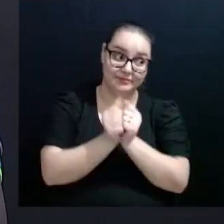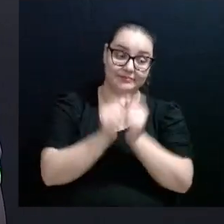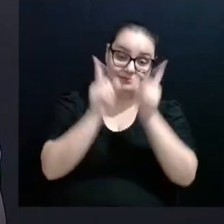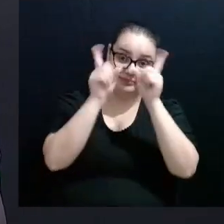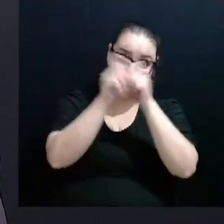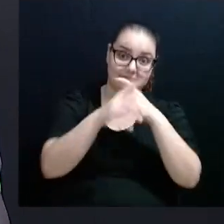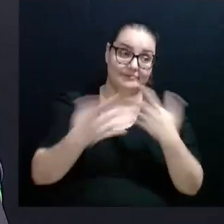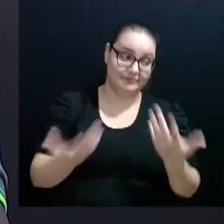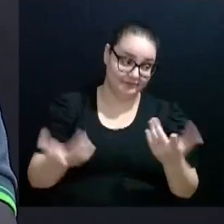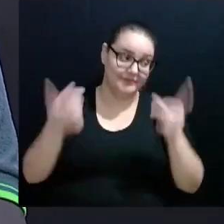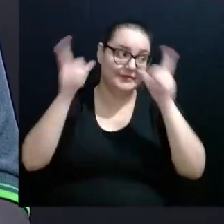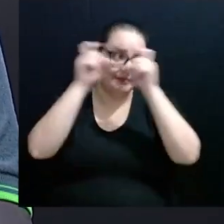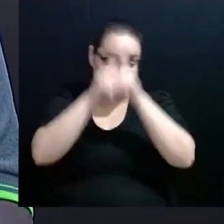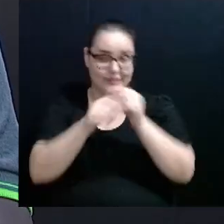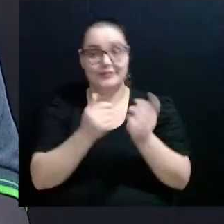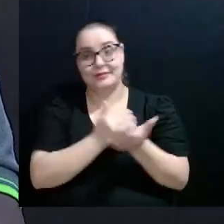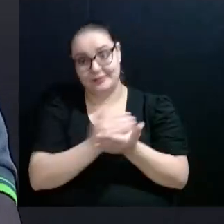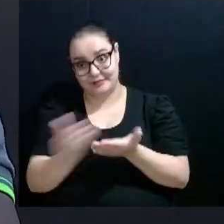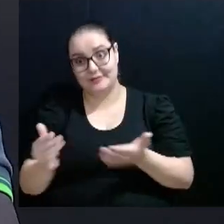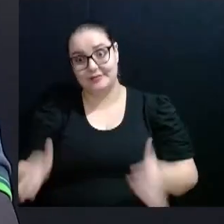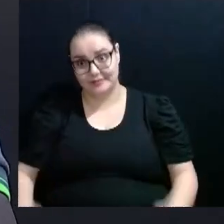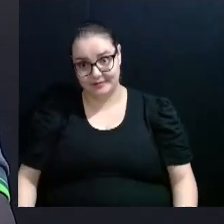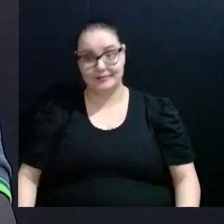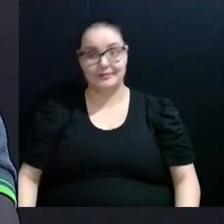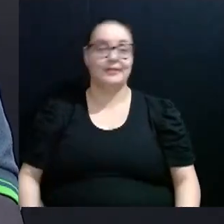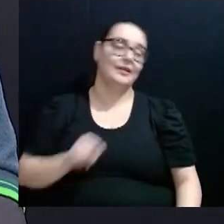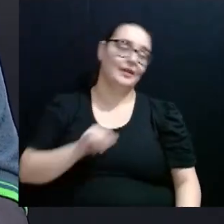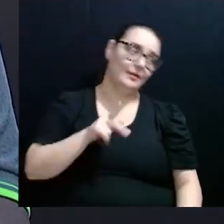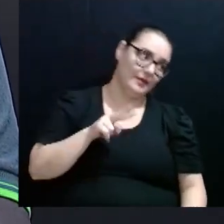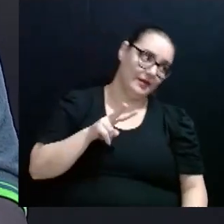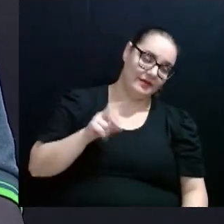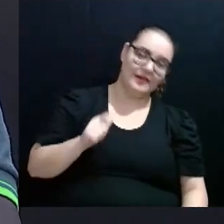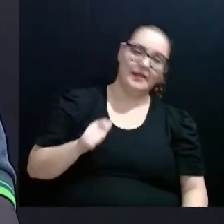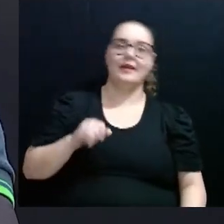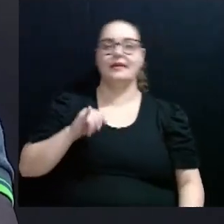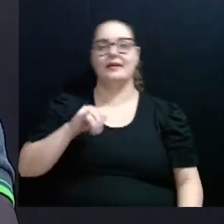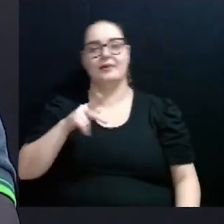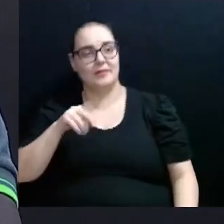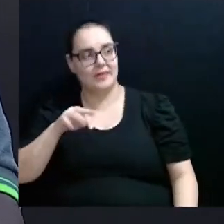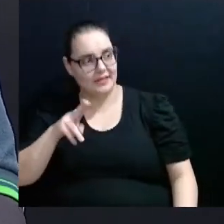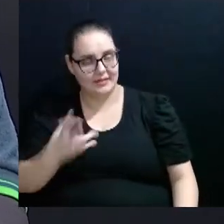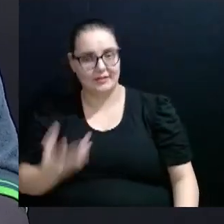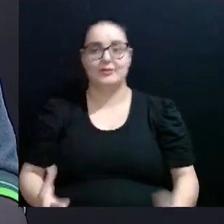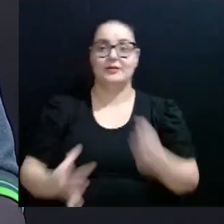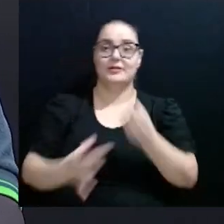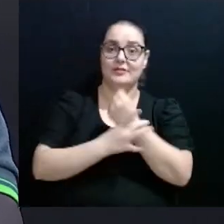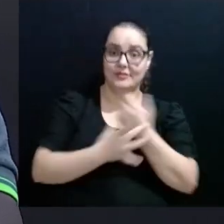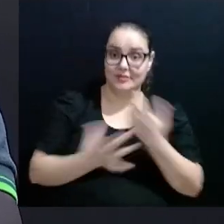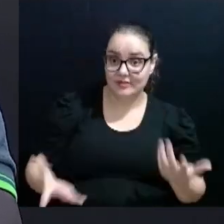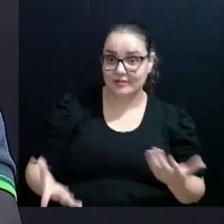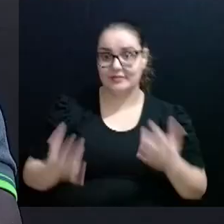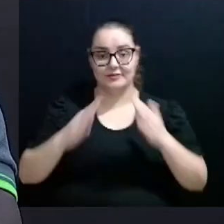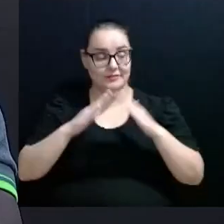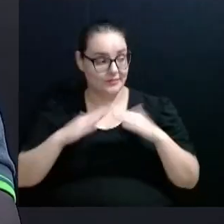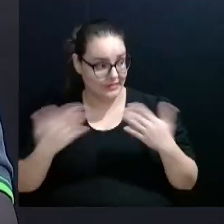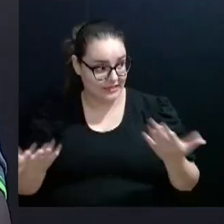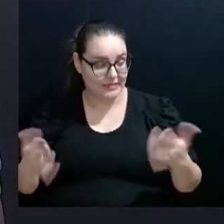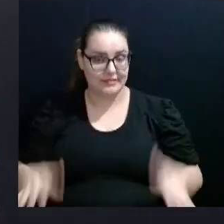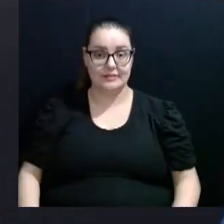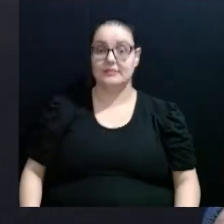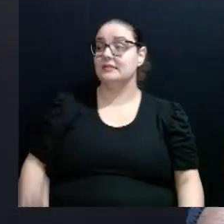desafios já começam com IPVA, IPTU, licenciamento seguro de residência.